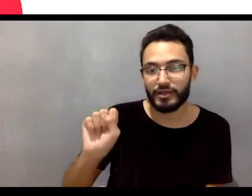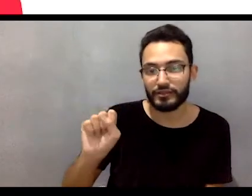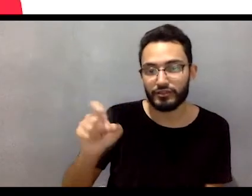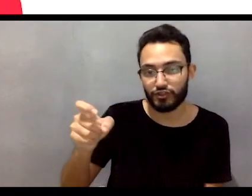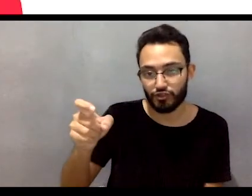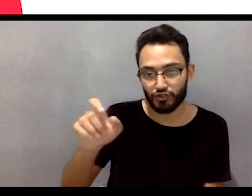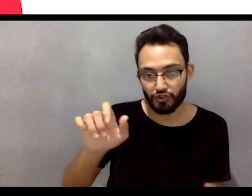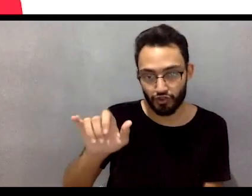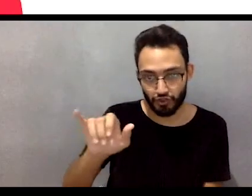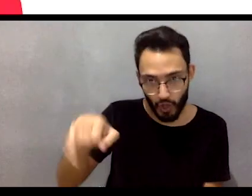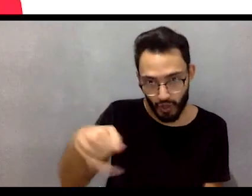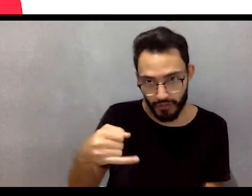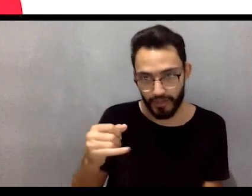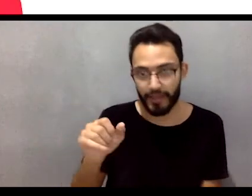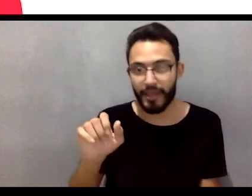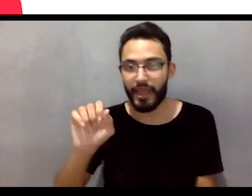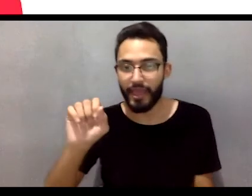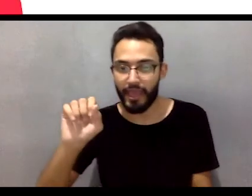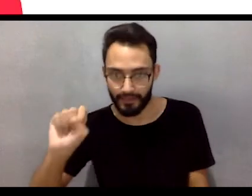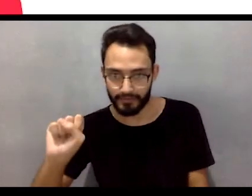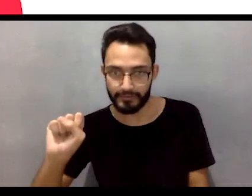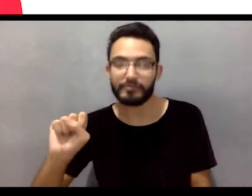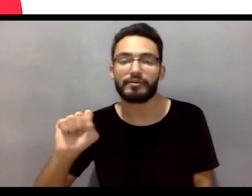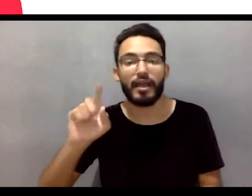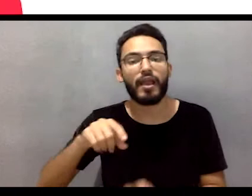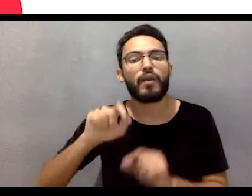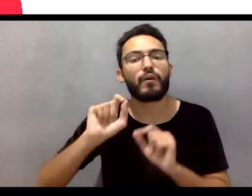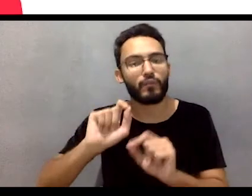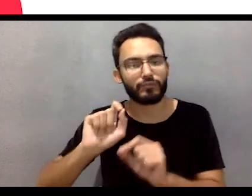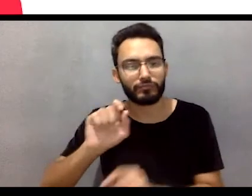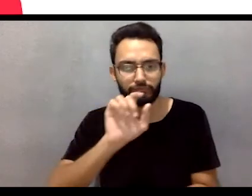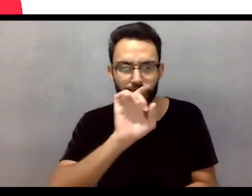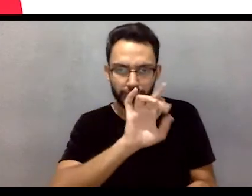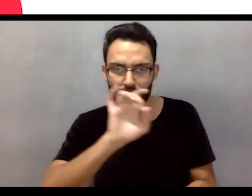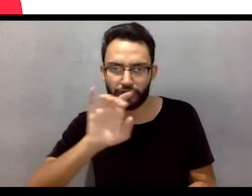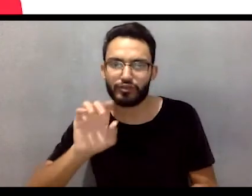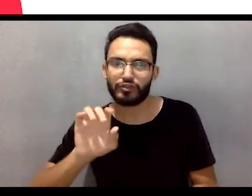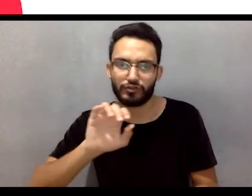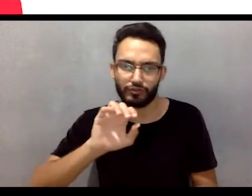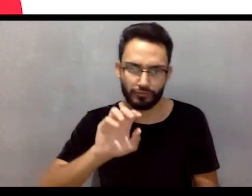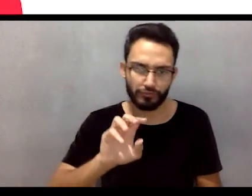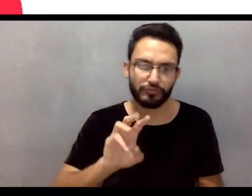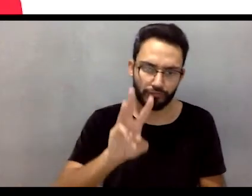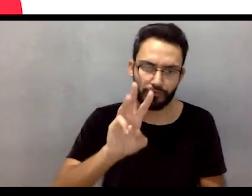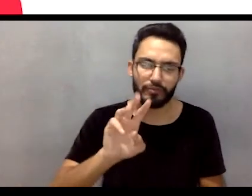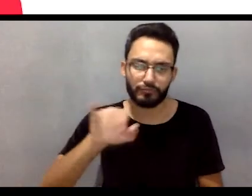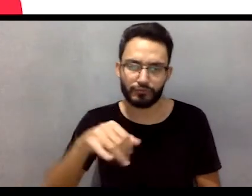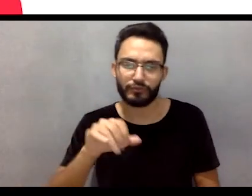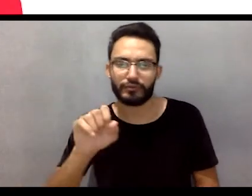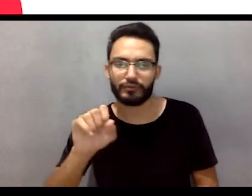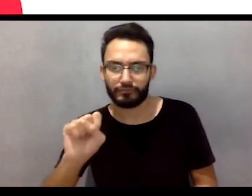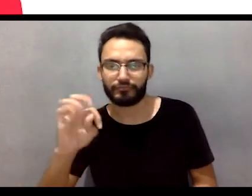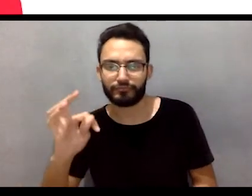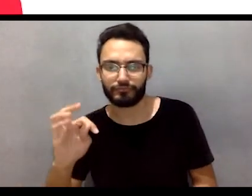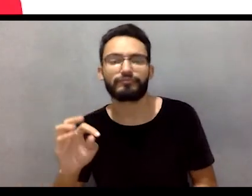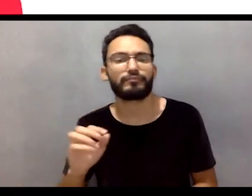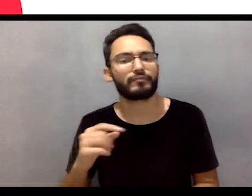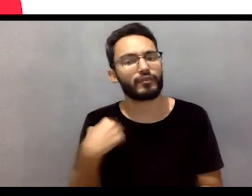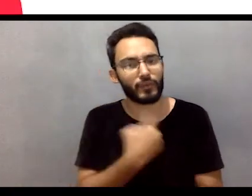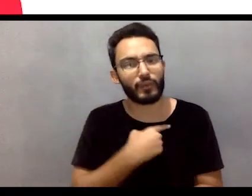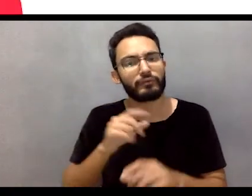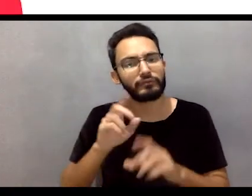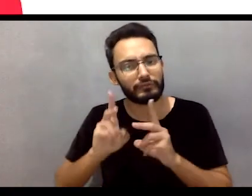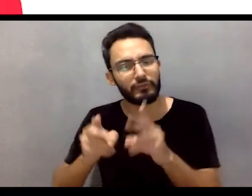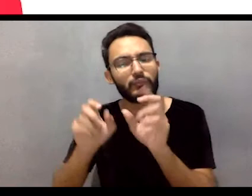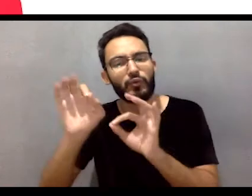WSJF do SAFE, que é o Weighted Shortest First Job. Então, a gente